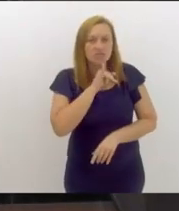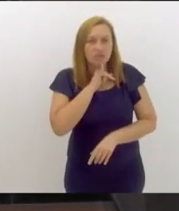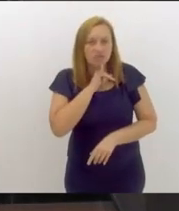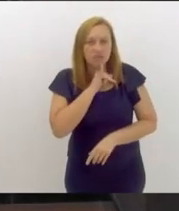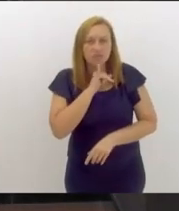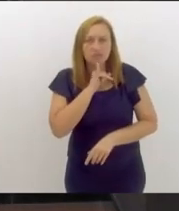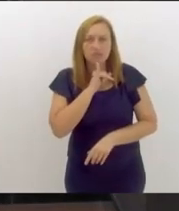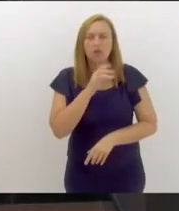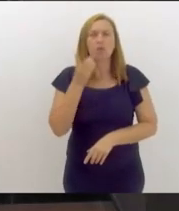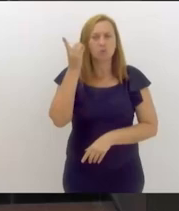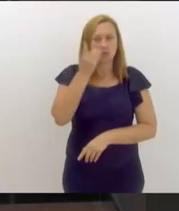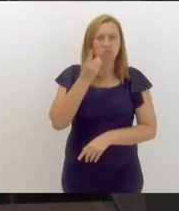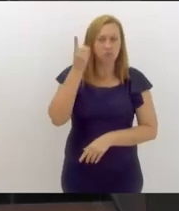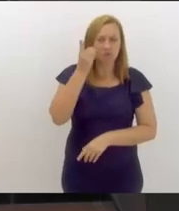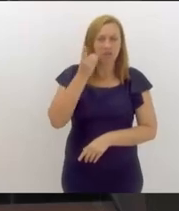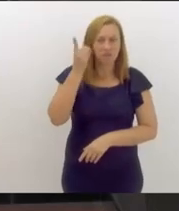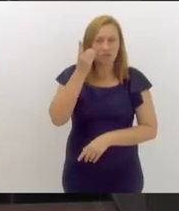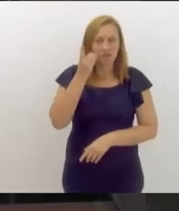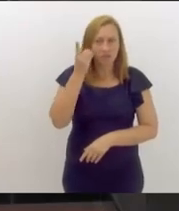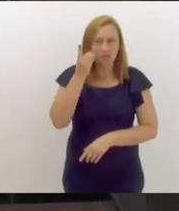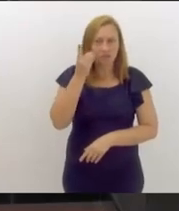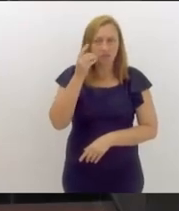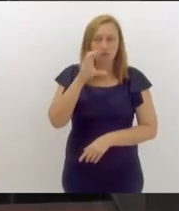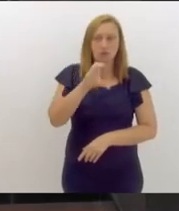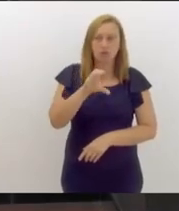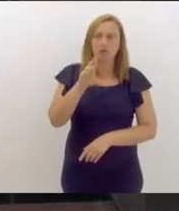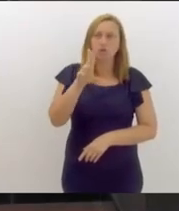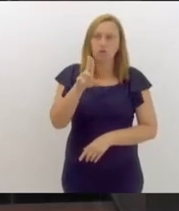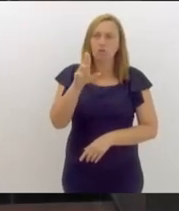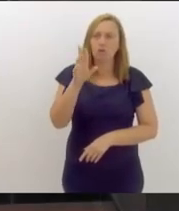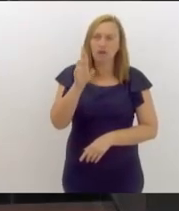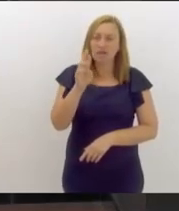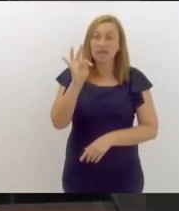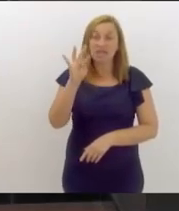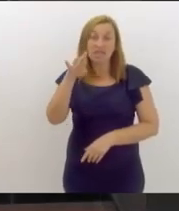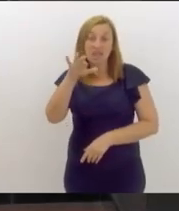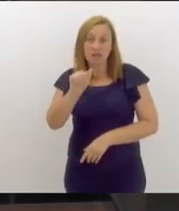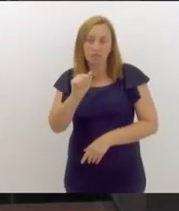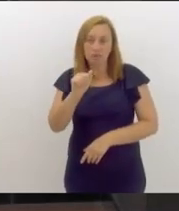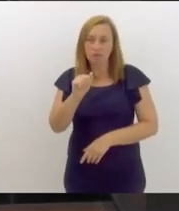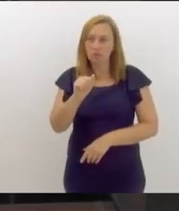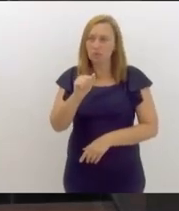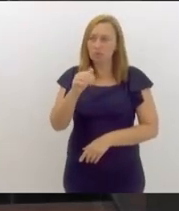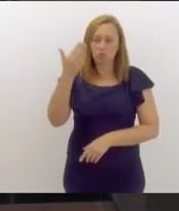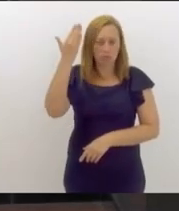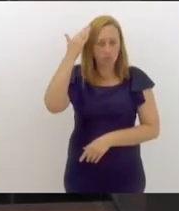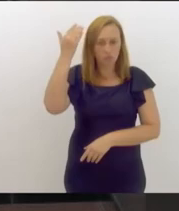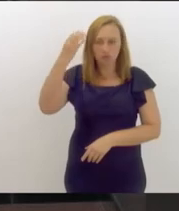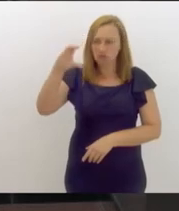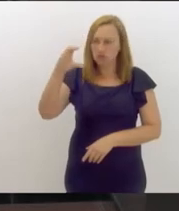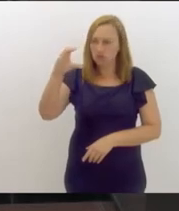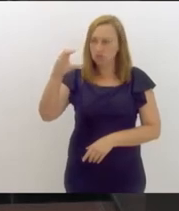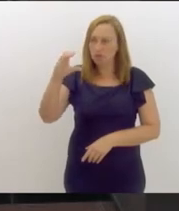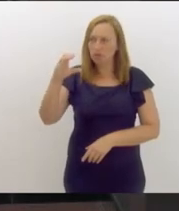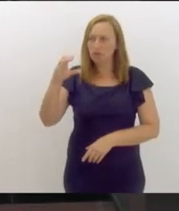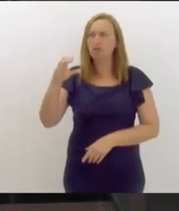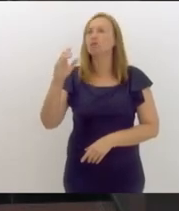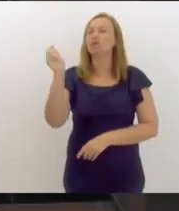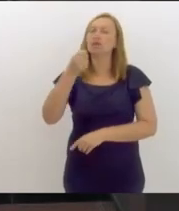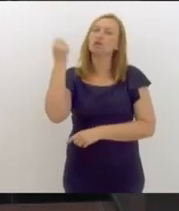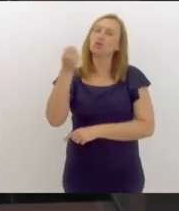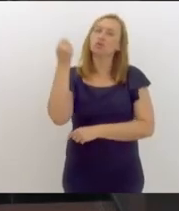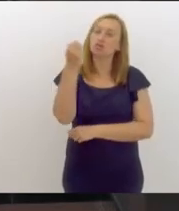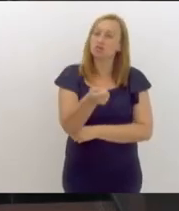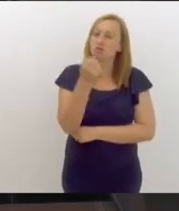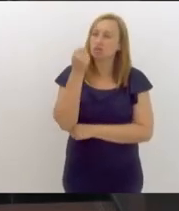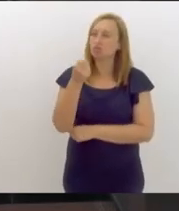o deputado de Curitiba o deputado federal de Curitiba do Rio Grande do Sul de outras cidades que não vive a